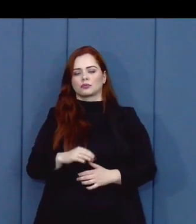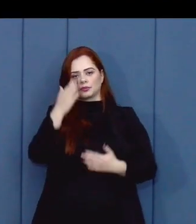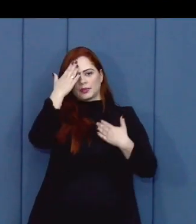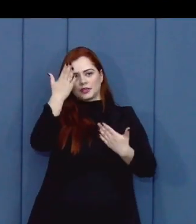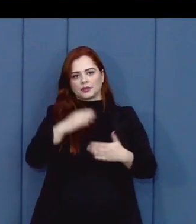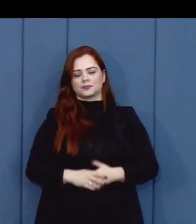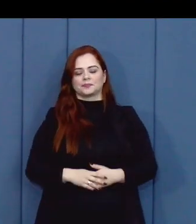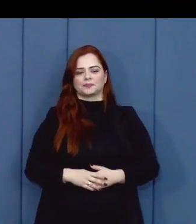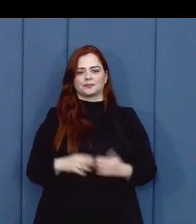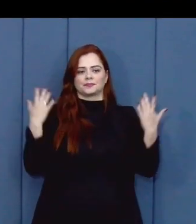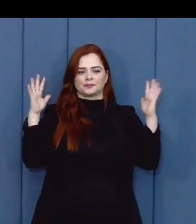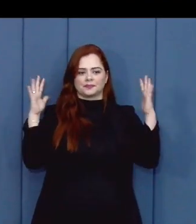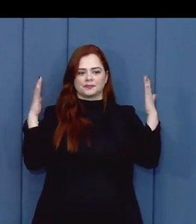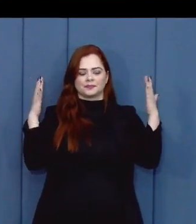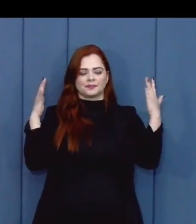obrigado.